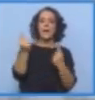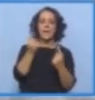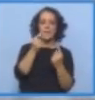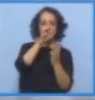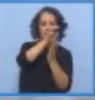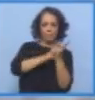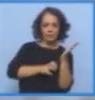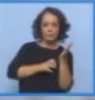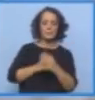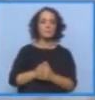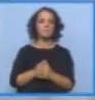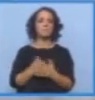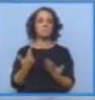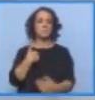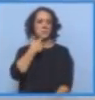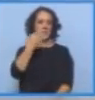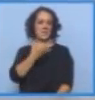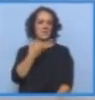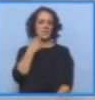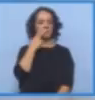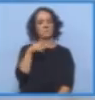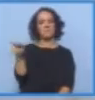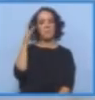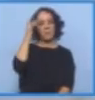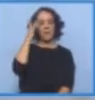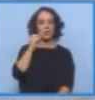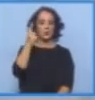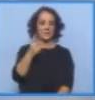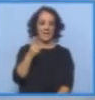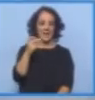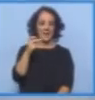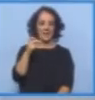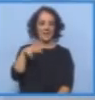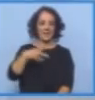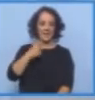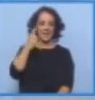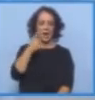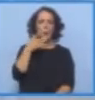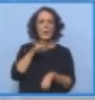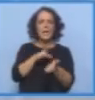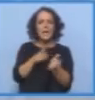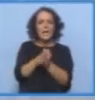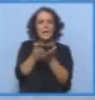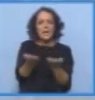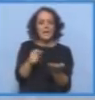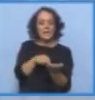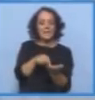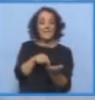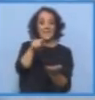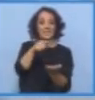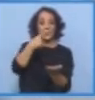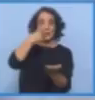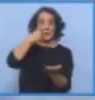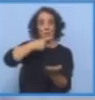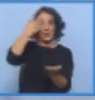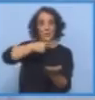E acredito que estou a olhar para o Padre José André e para o livrinho que tenho sobre a mesa, que essa liturgia diária,